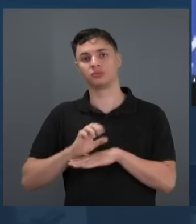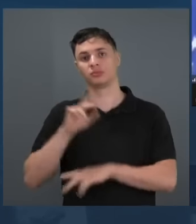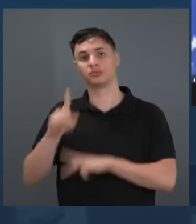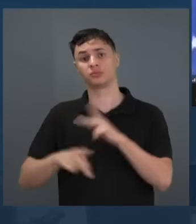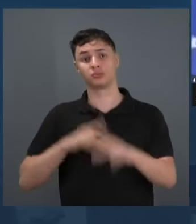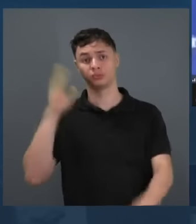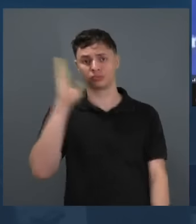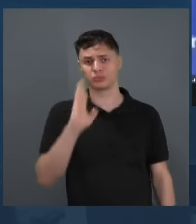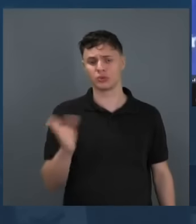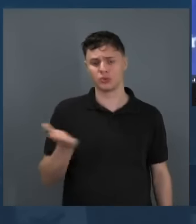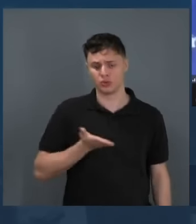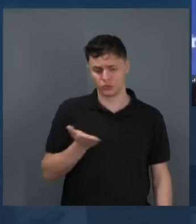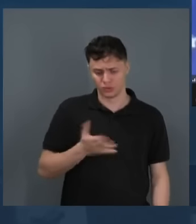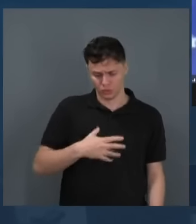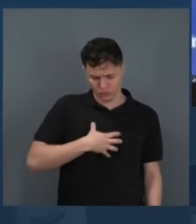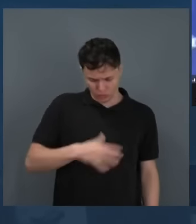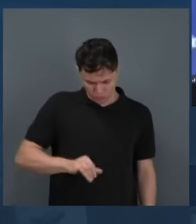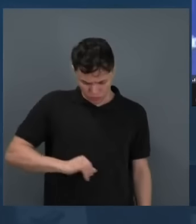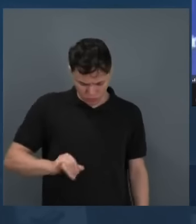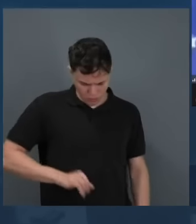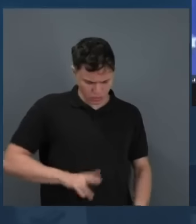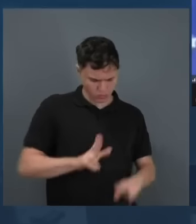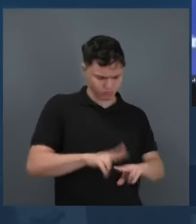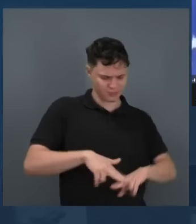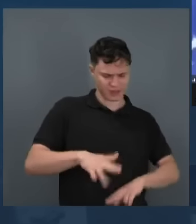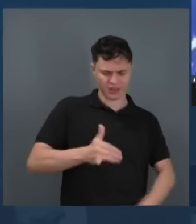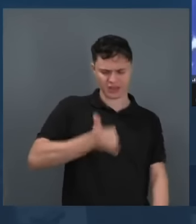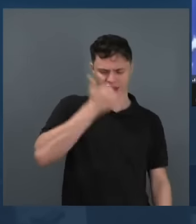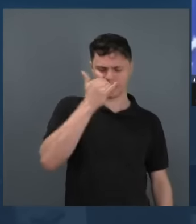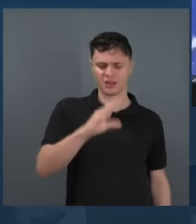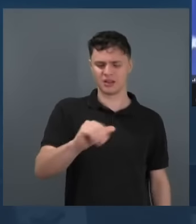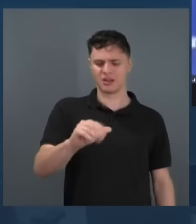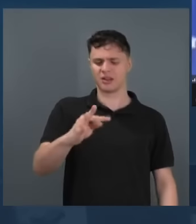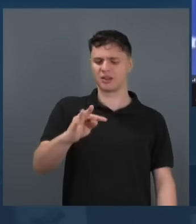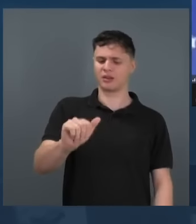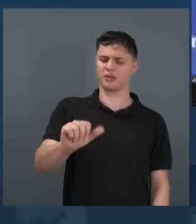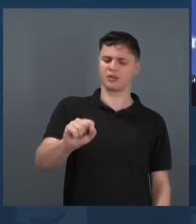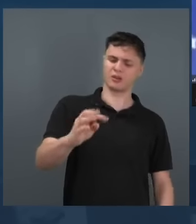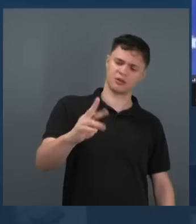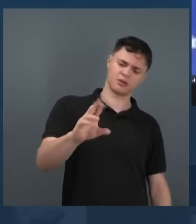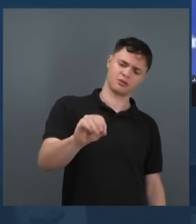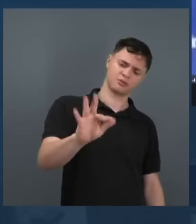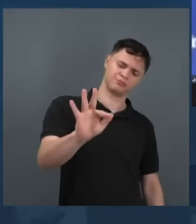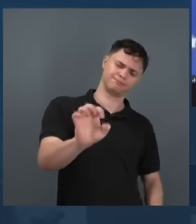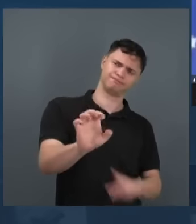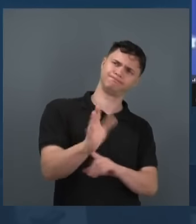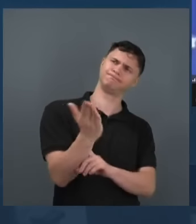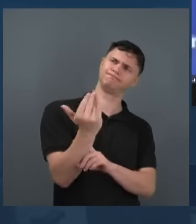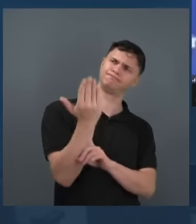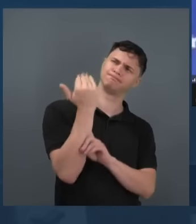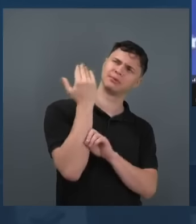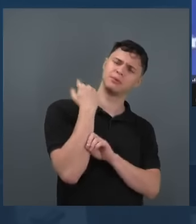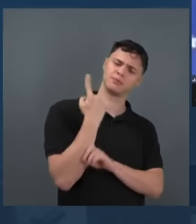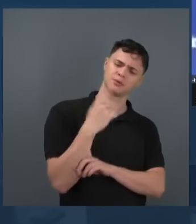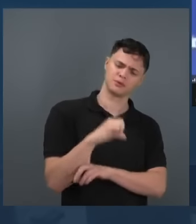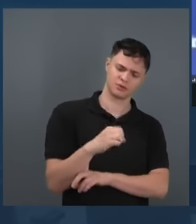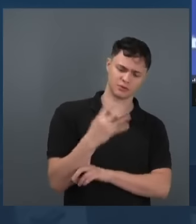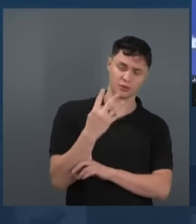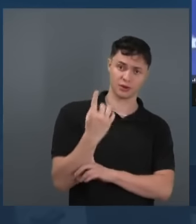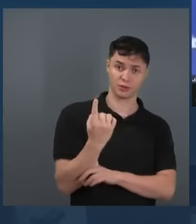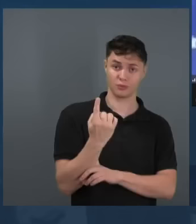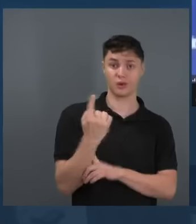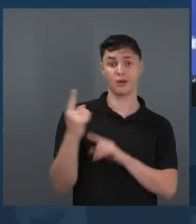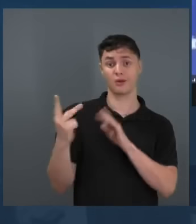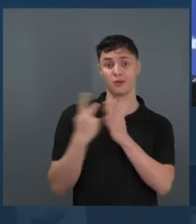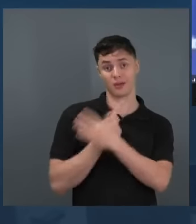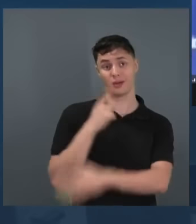brasileiro devastado agora por uma catástrofe que não ocorria nem perto desde 1941, lá no Rio